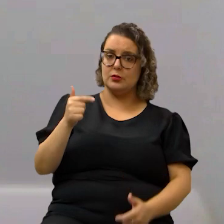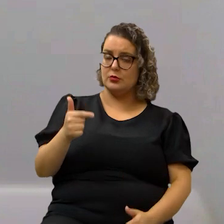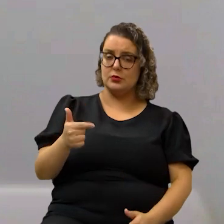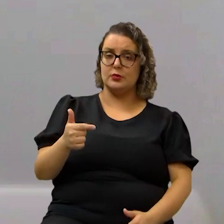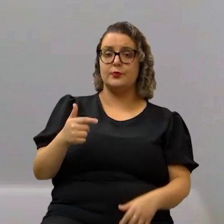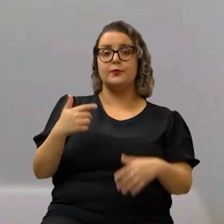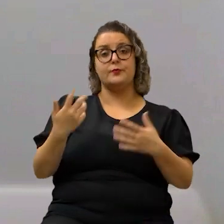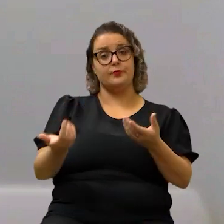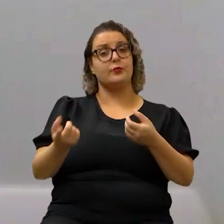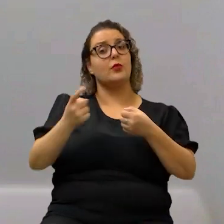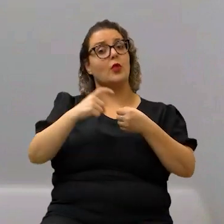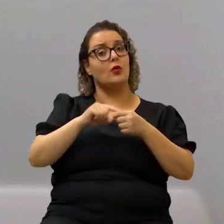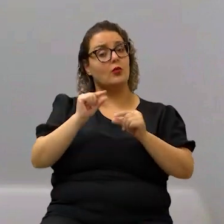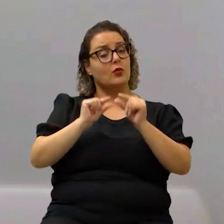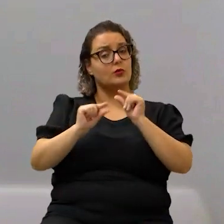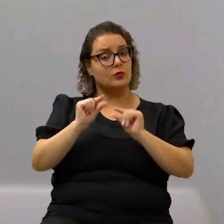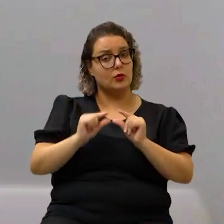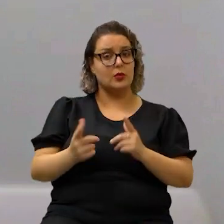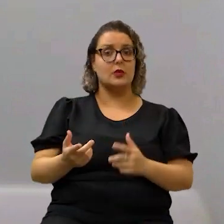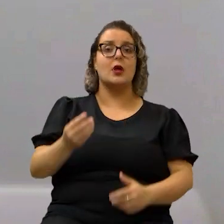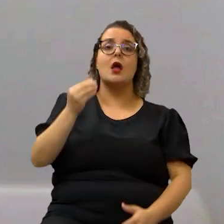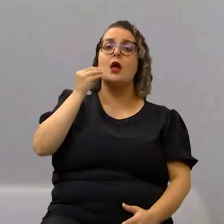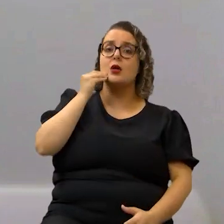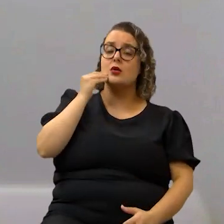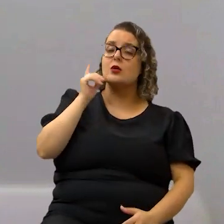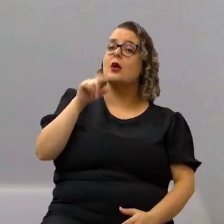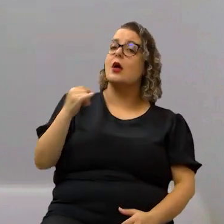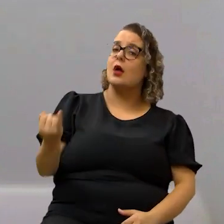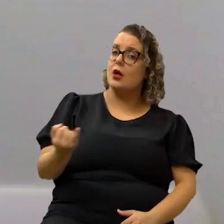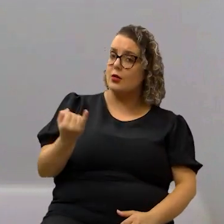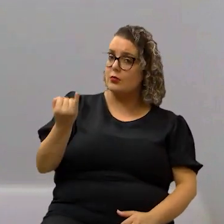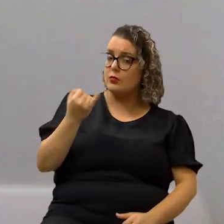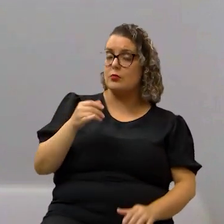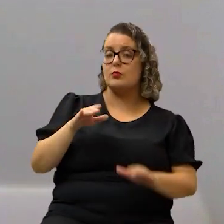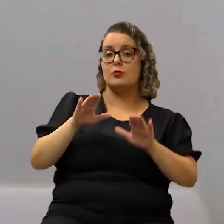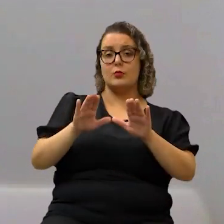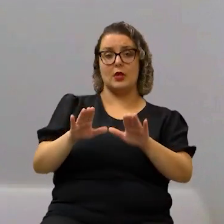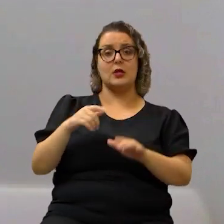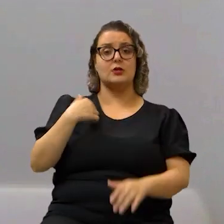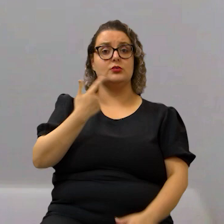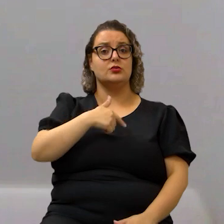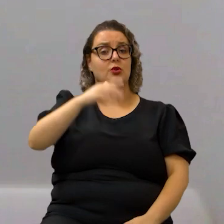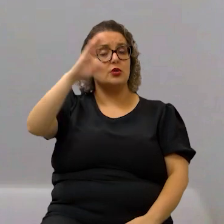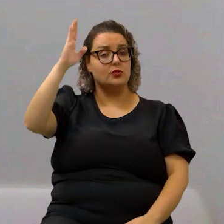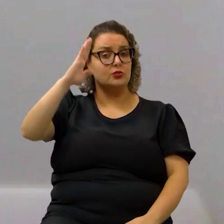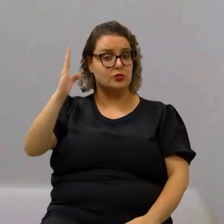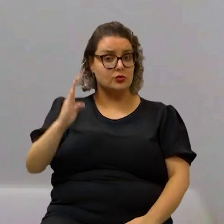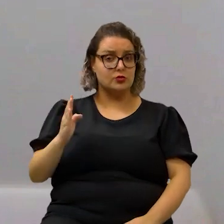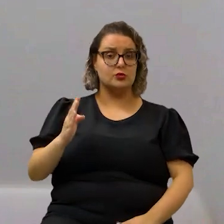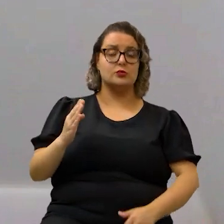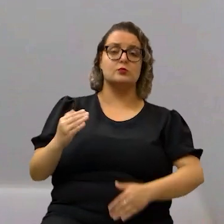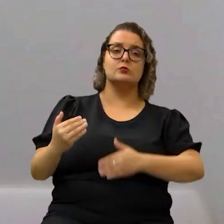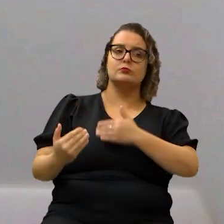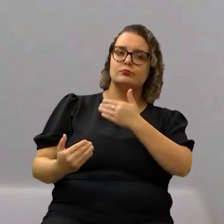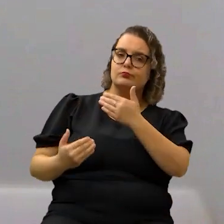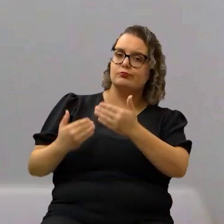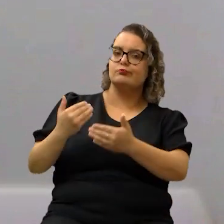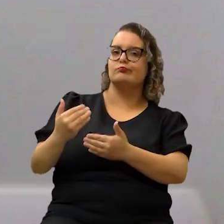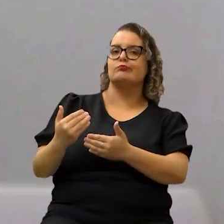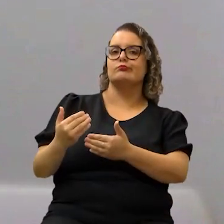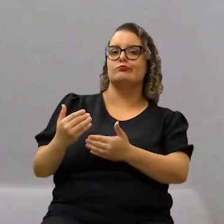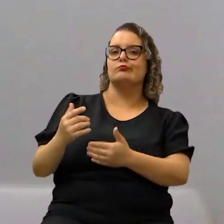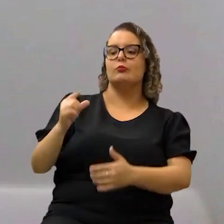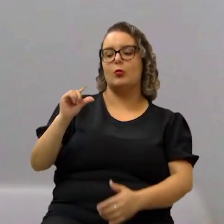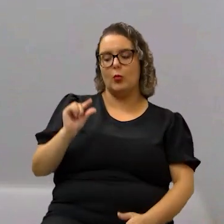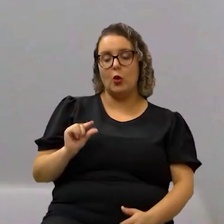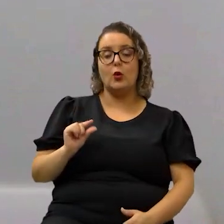maioria. E aí eu volto um pouco, esses testes, eles são importantes, mas a gente está no Brasil num passo ainda atrás.